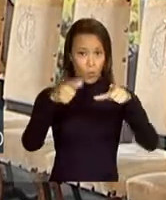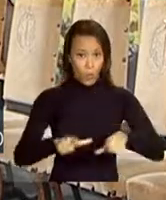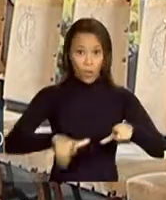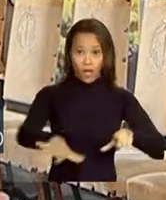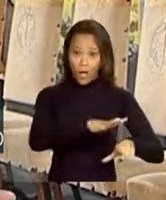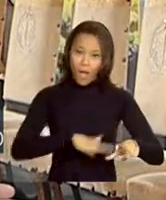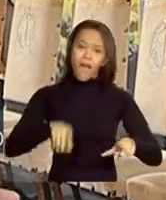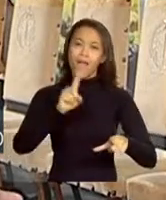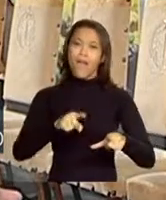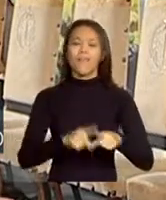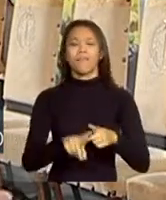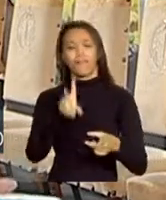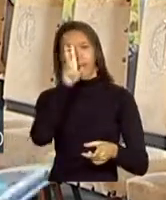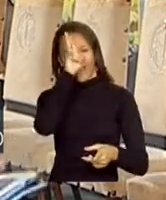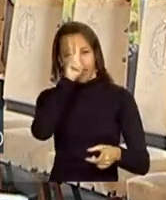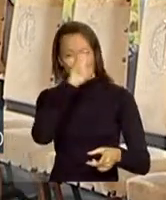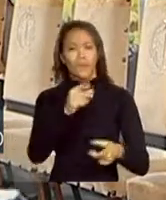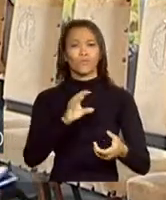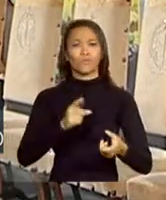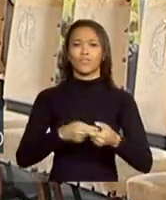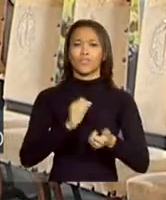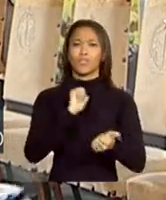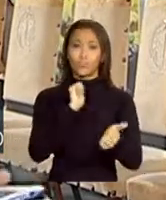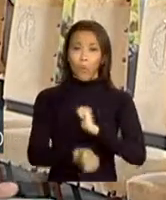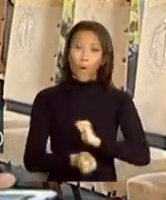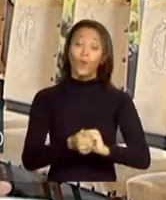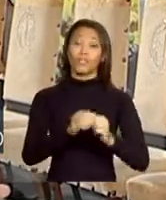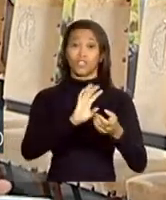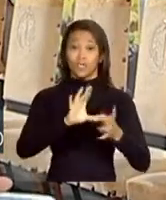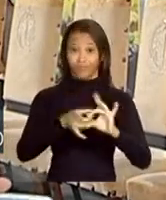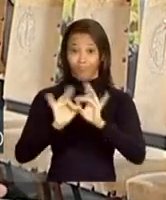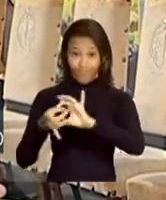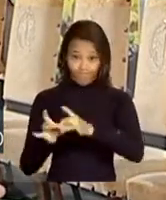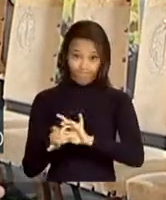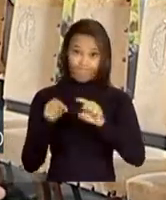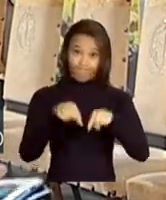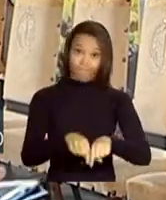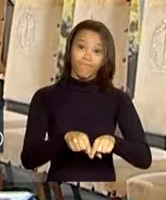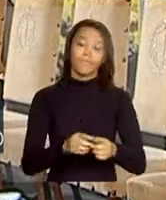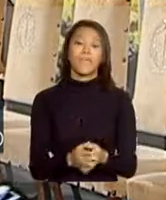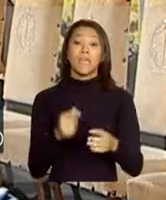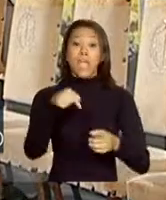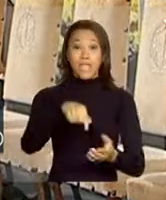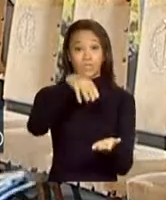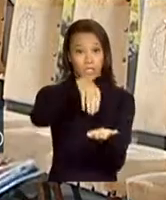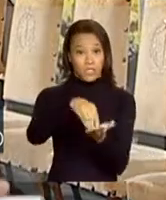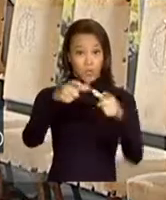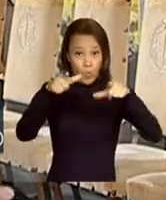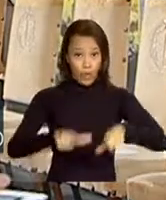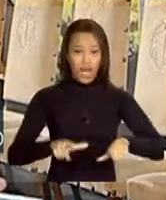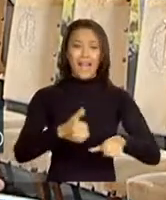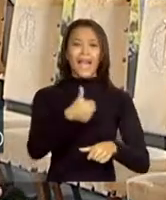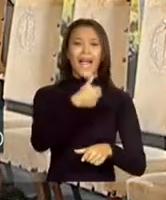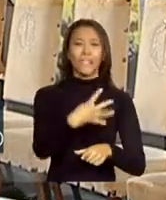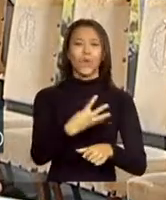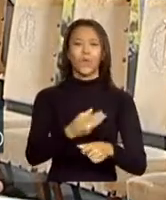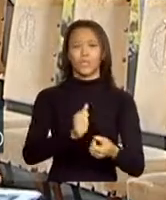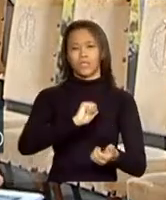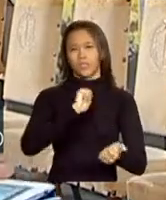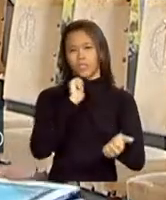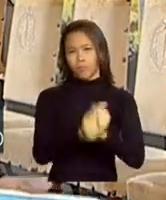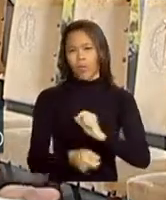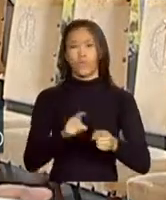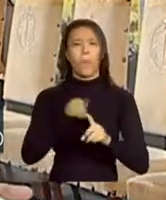maiores legados os jogos olímpicos para a modalidade dos esportes Paraolímpicos o centro vai reunir 14 modalidades